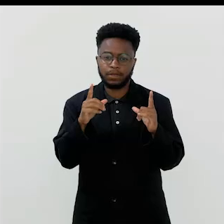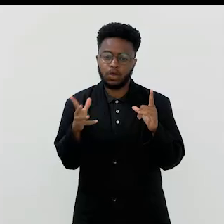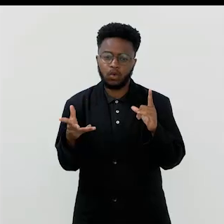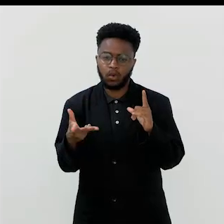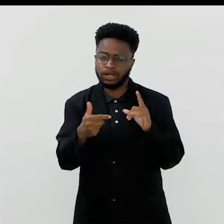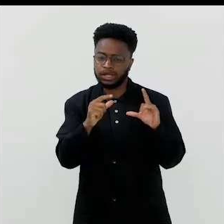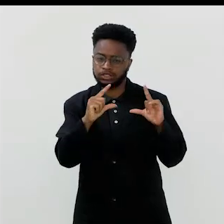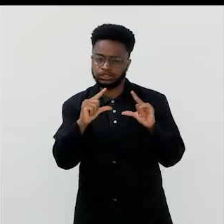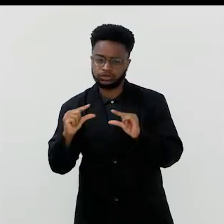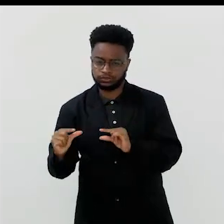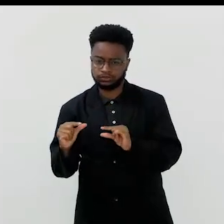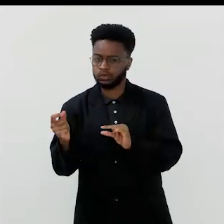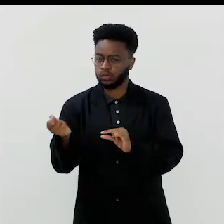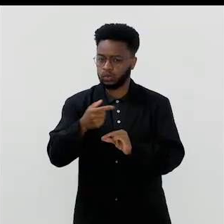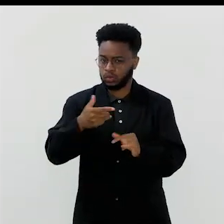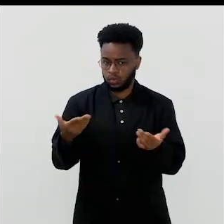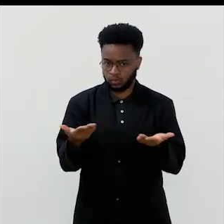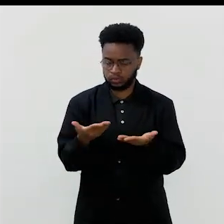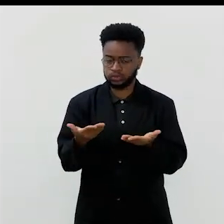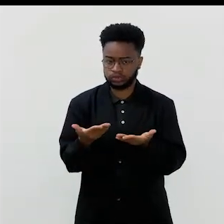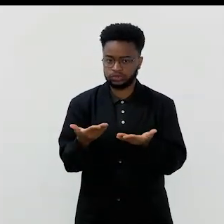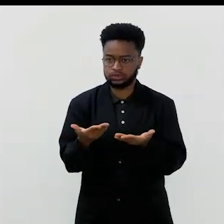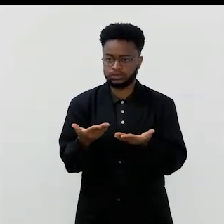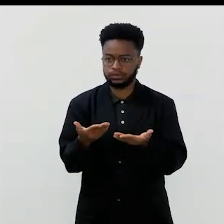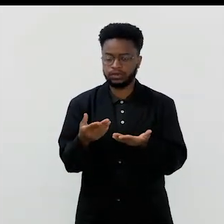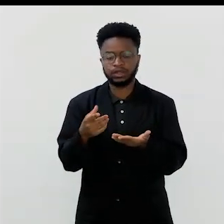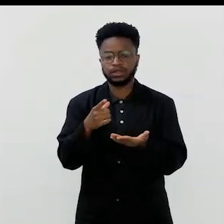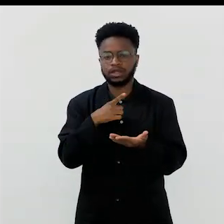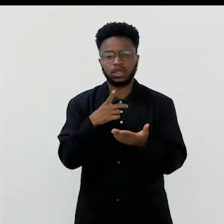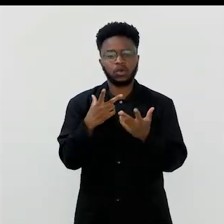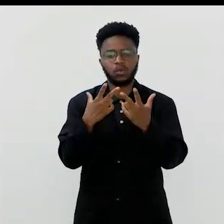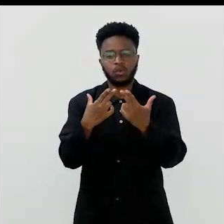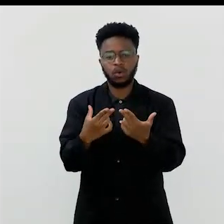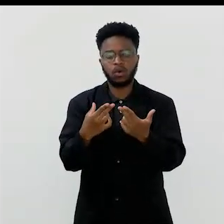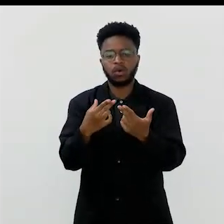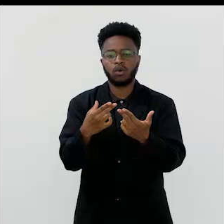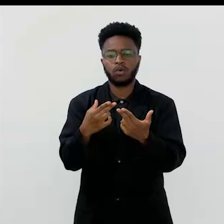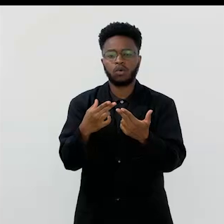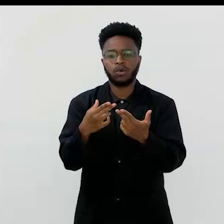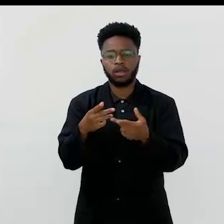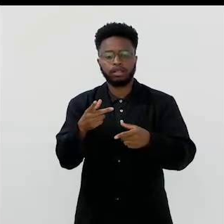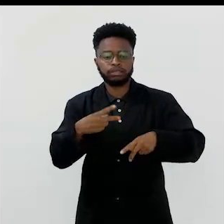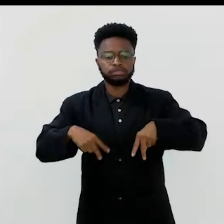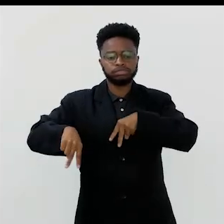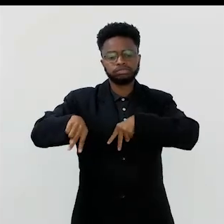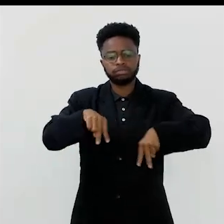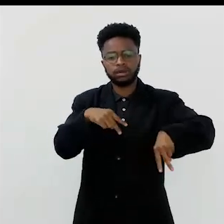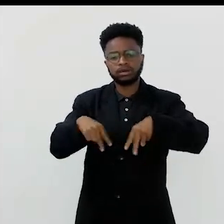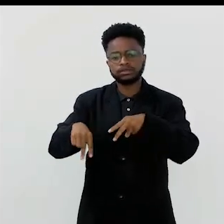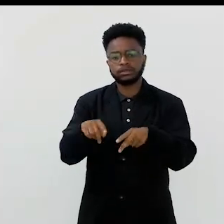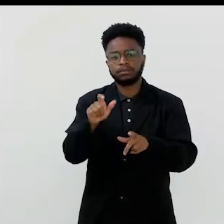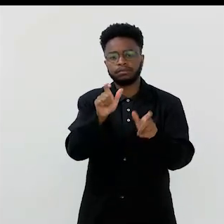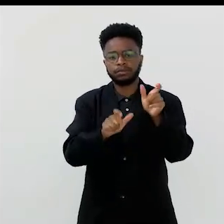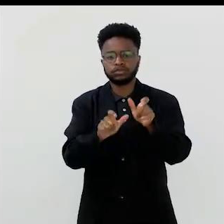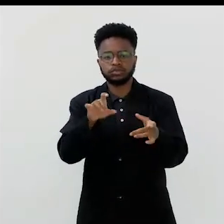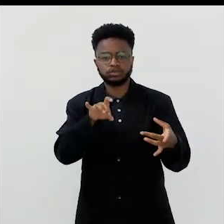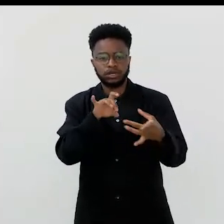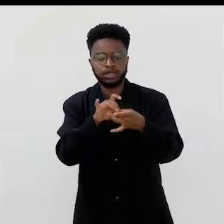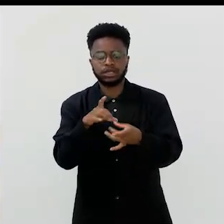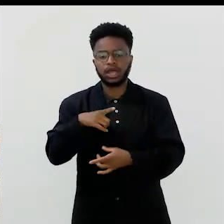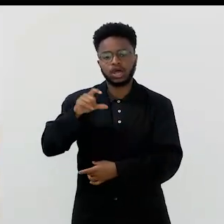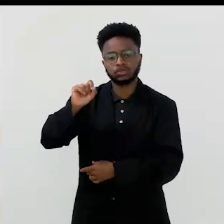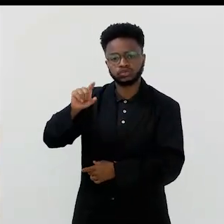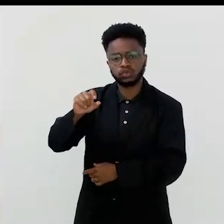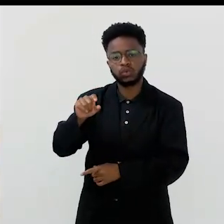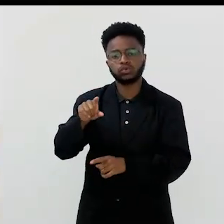menos de uma qualidade do que é hoje, né? Ele era uma brincadeira como tipo uma quadrilha, que o pessoal se reunia, né? Era a